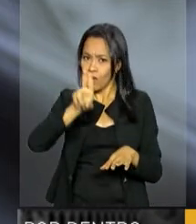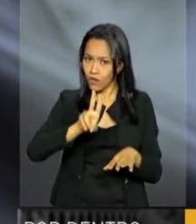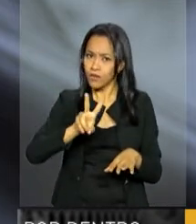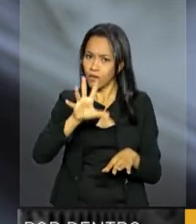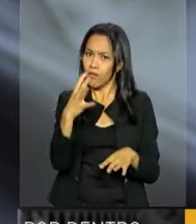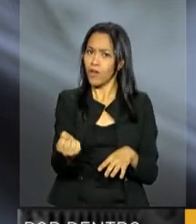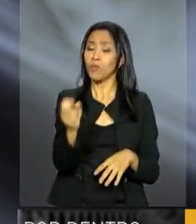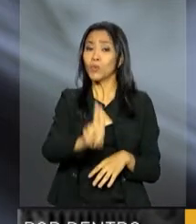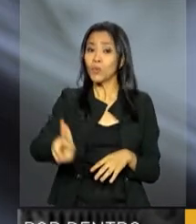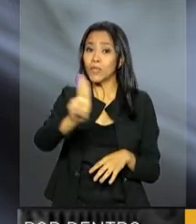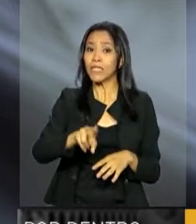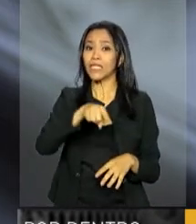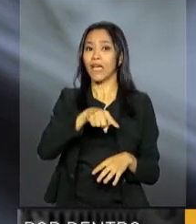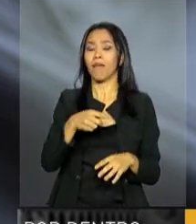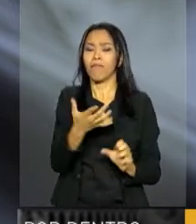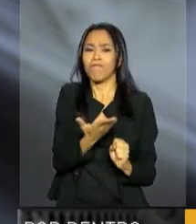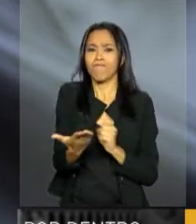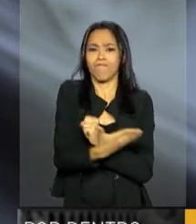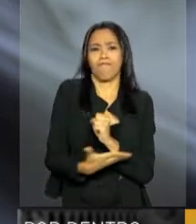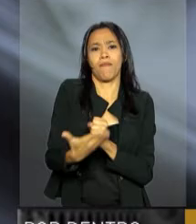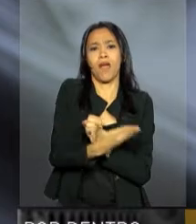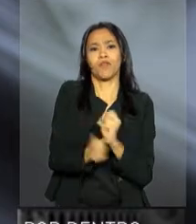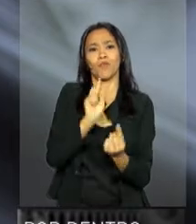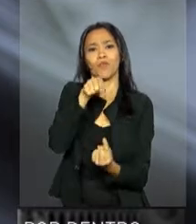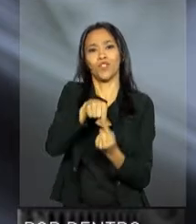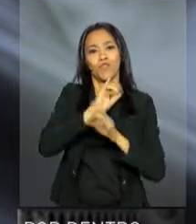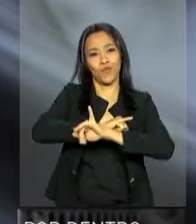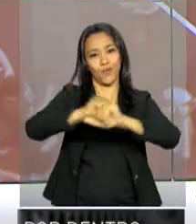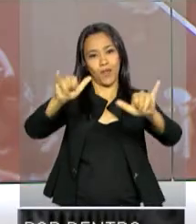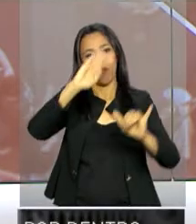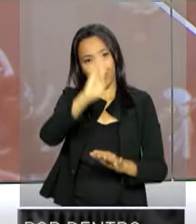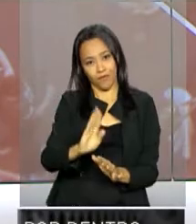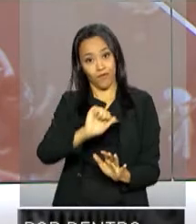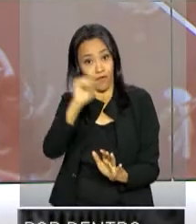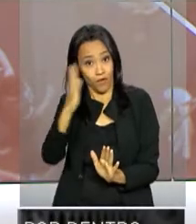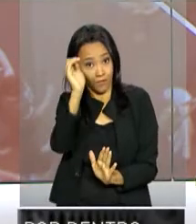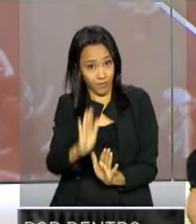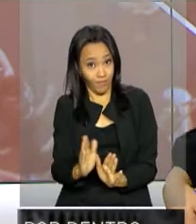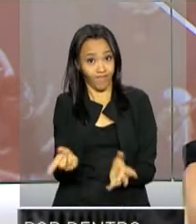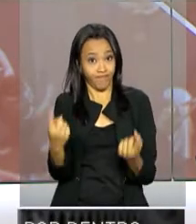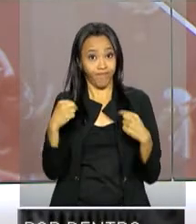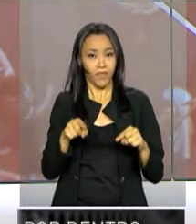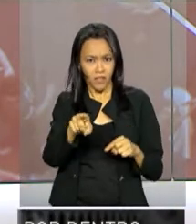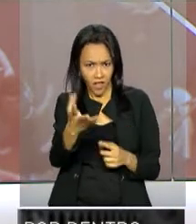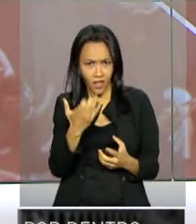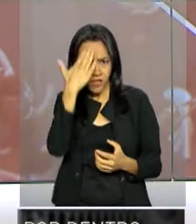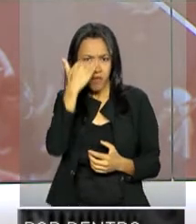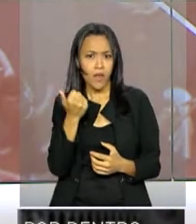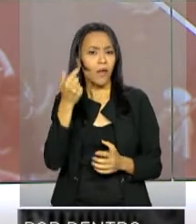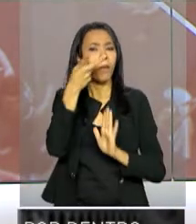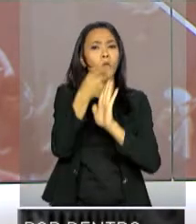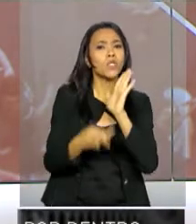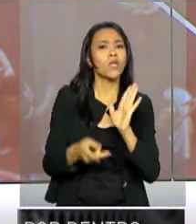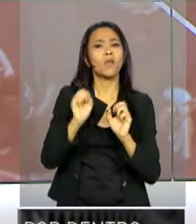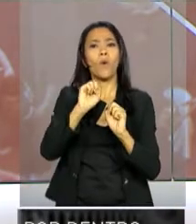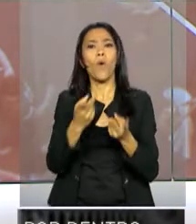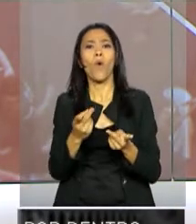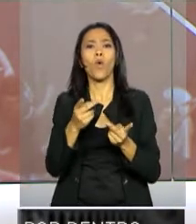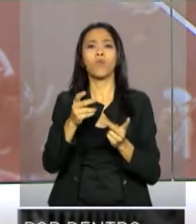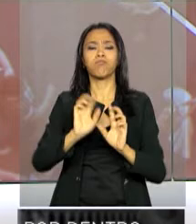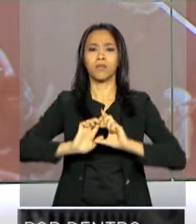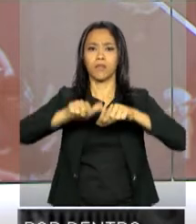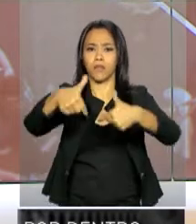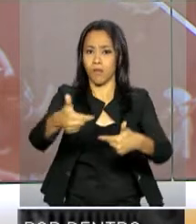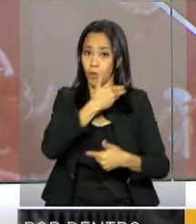servir de alicerce para essa campanha no exterior você quer saber mais sobre algum projeto ou ação do